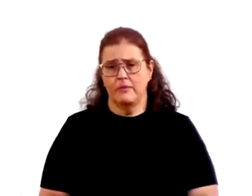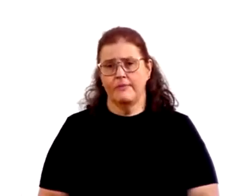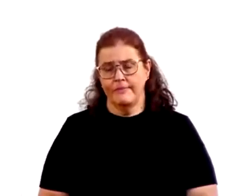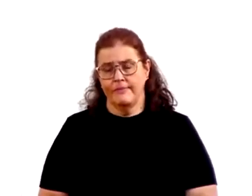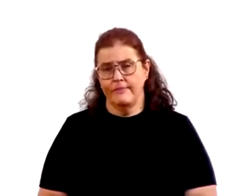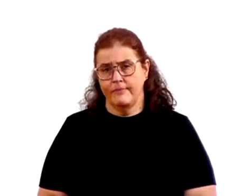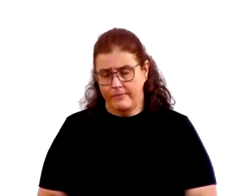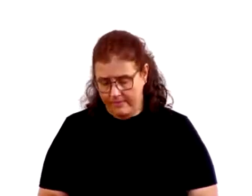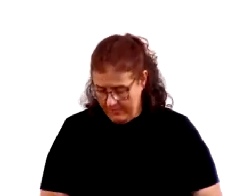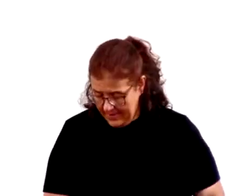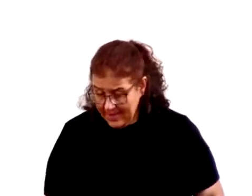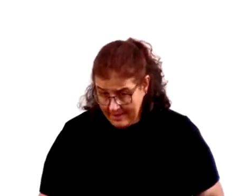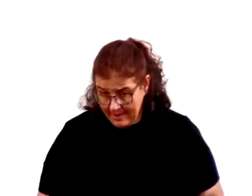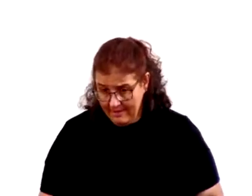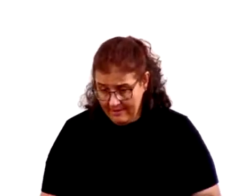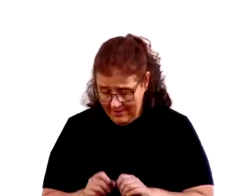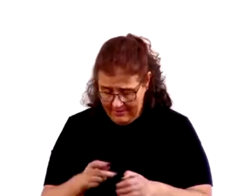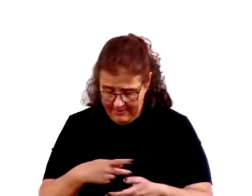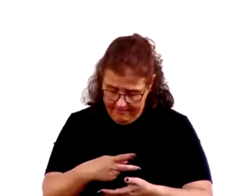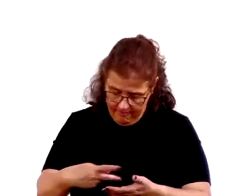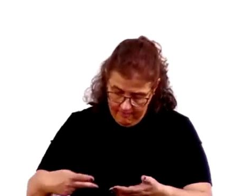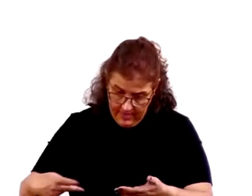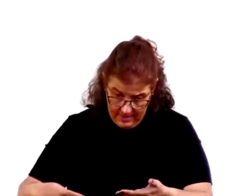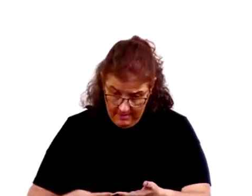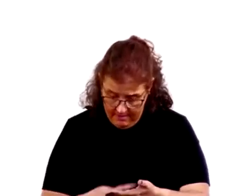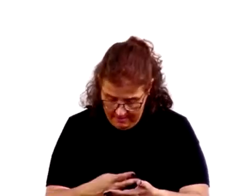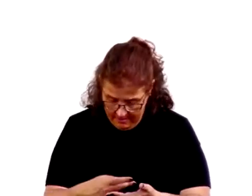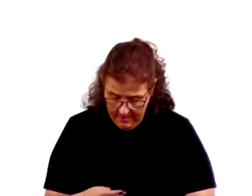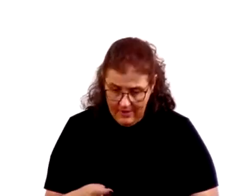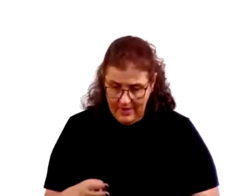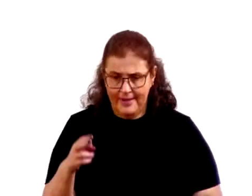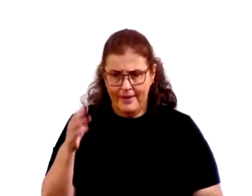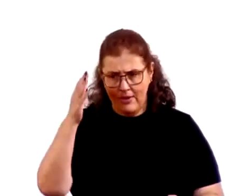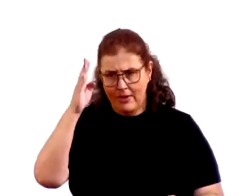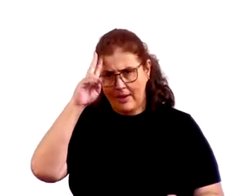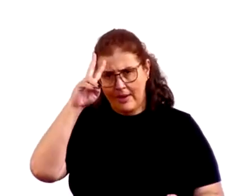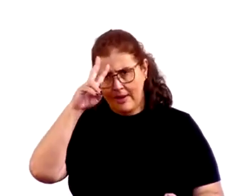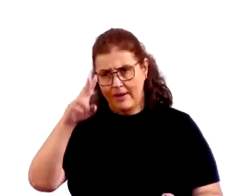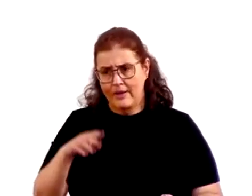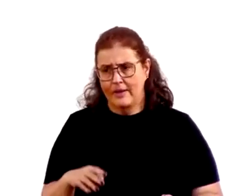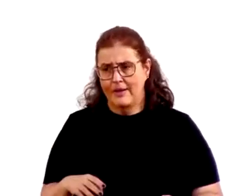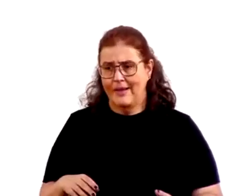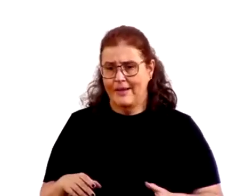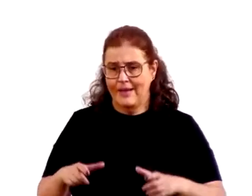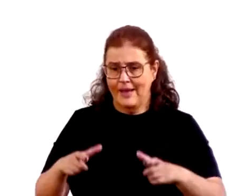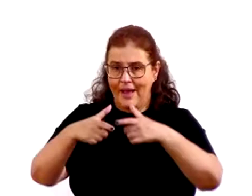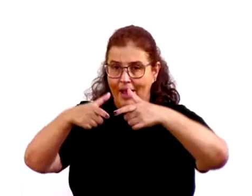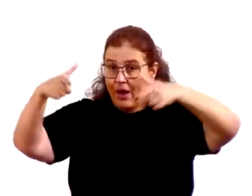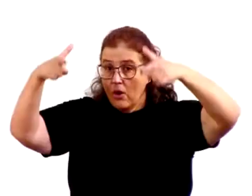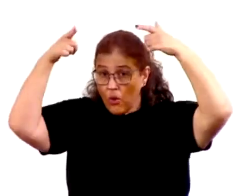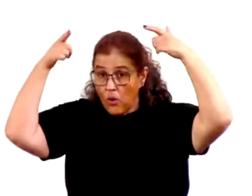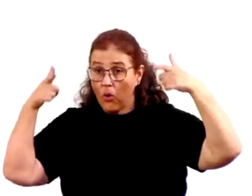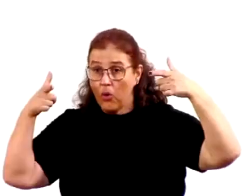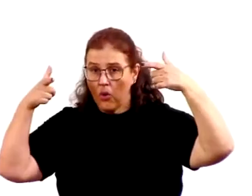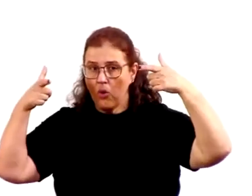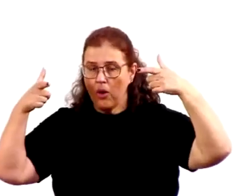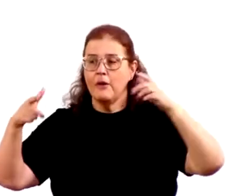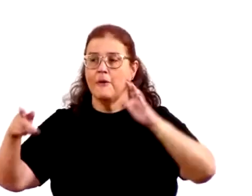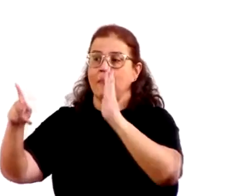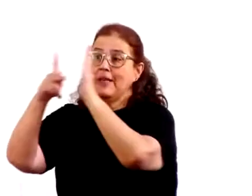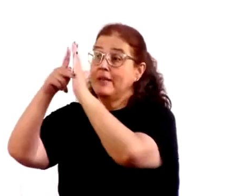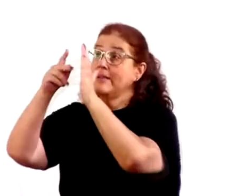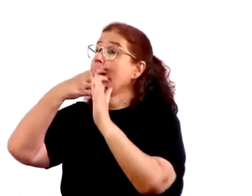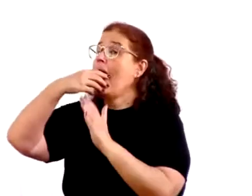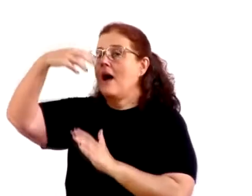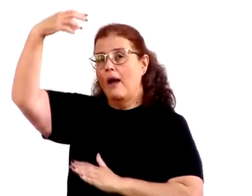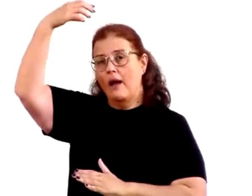Criança, você que está fazendo o seu desenho, lembre que esta coroa é de um rei